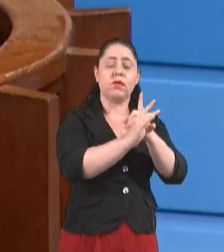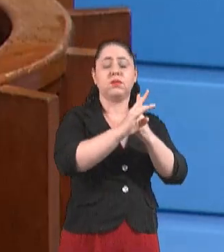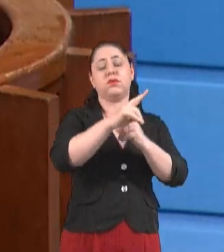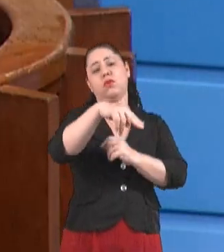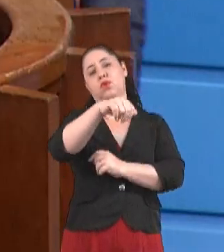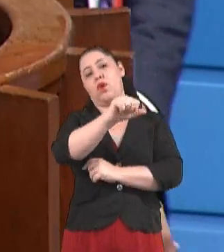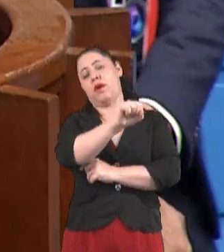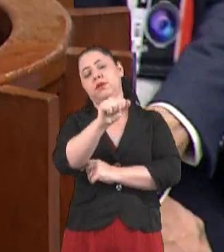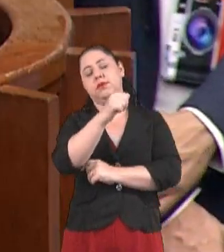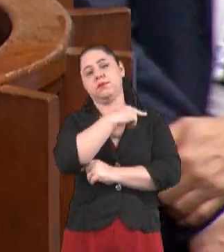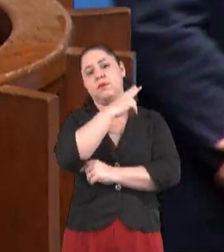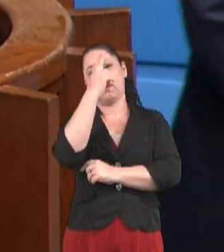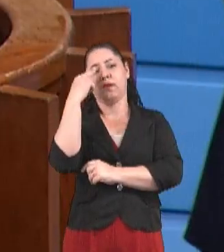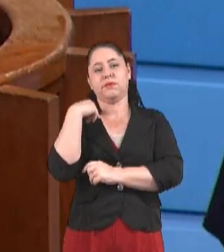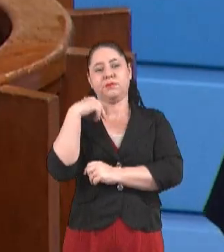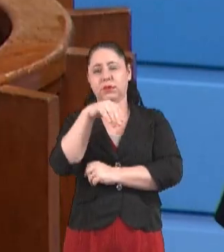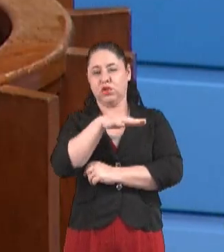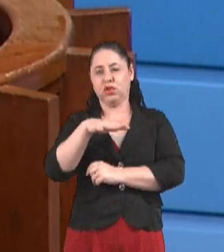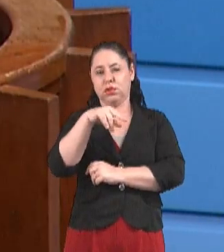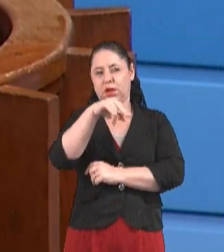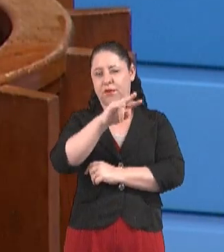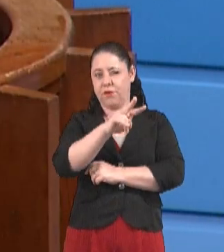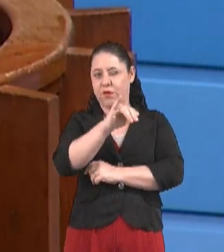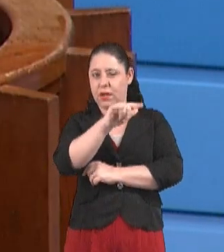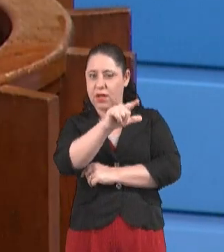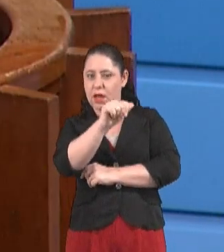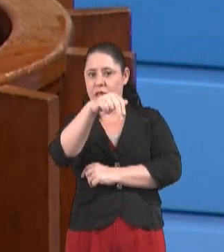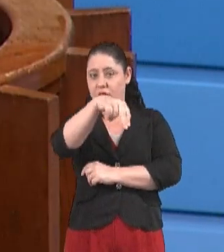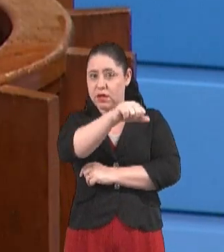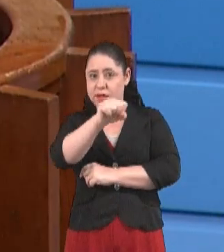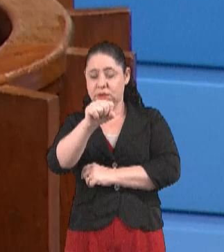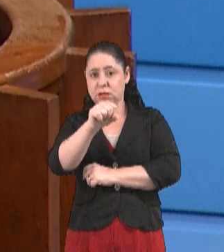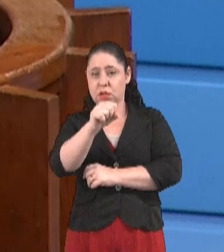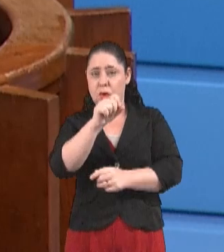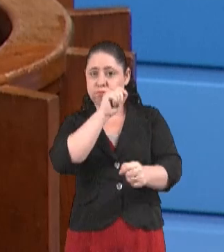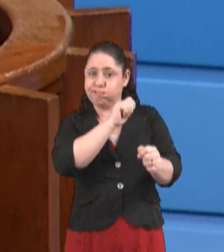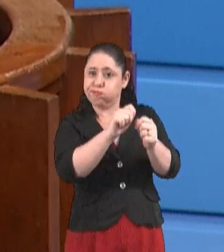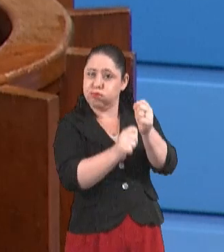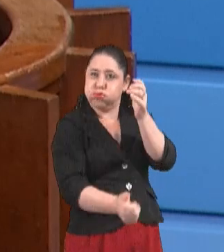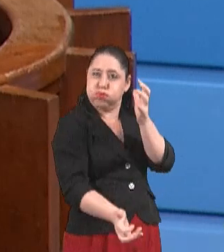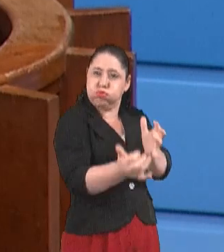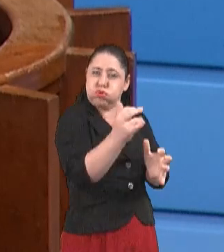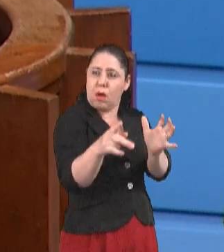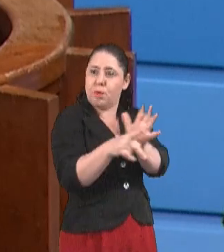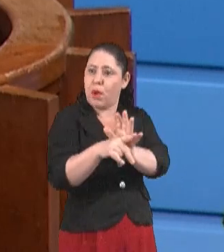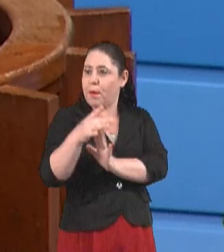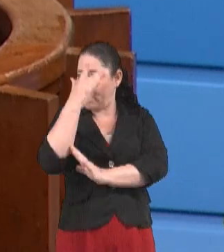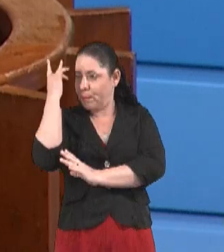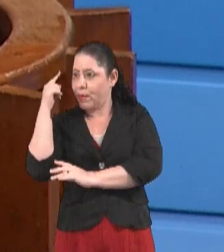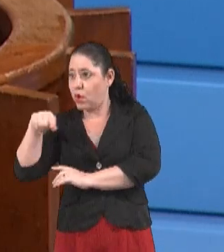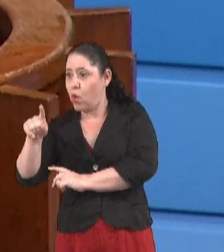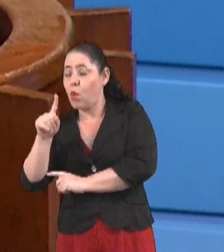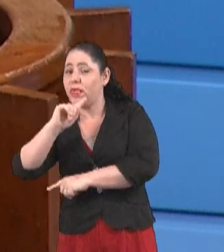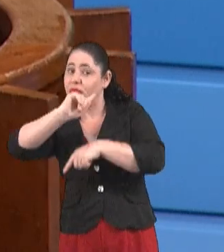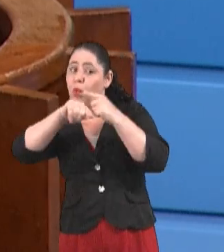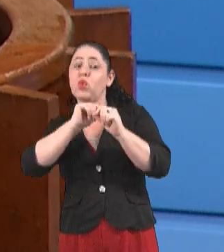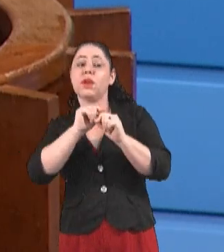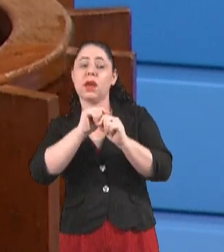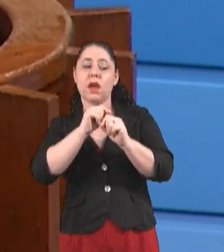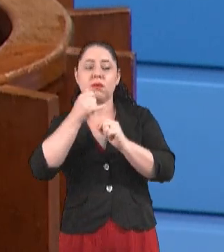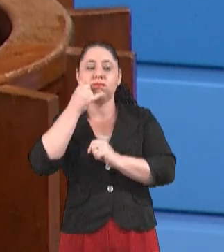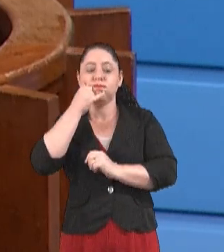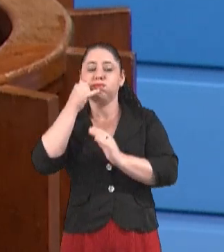das Graças, região da Vila Násia, em Campo Grande, foi queimada por populares após denúncias